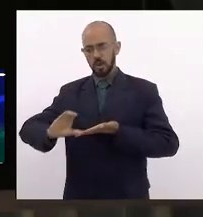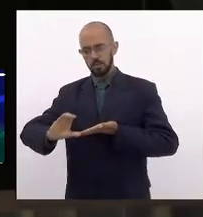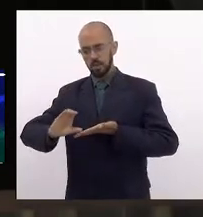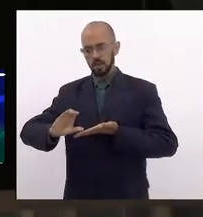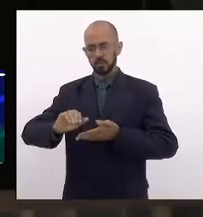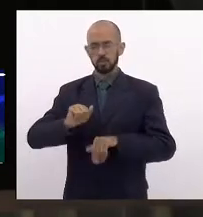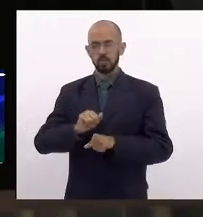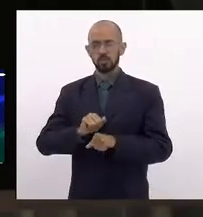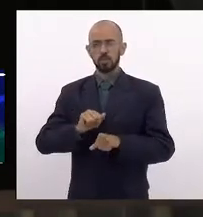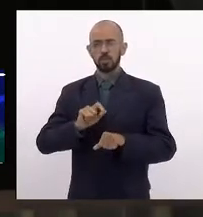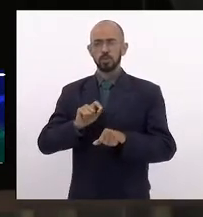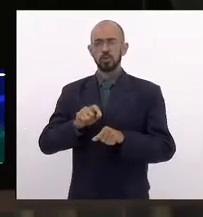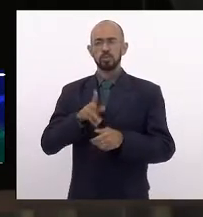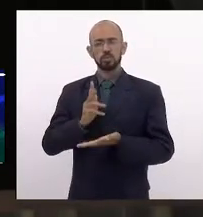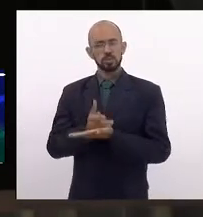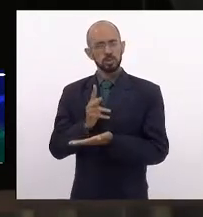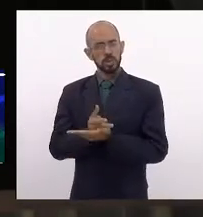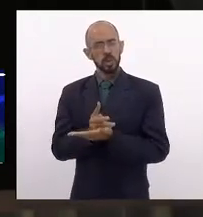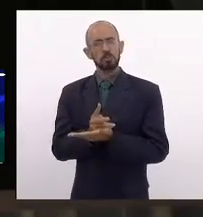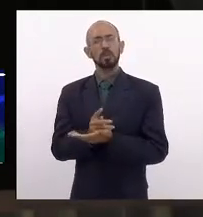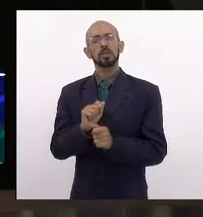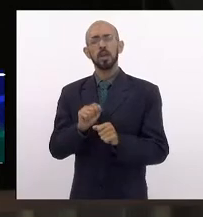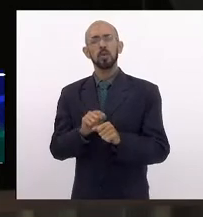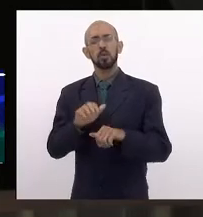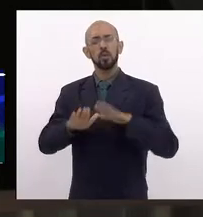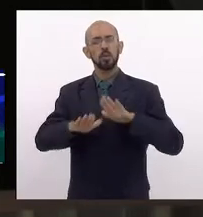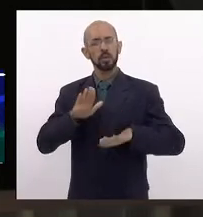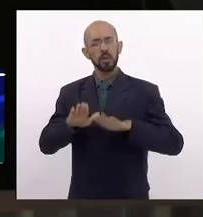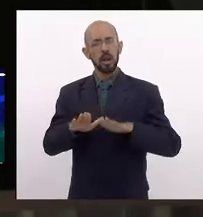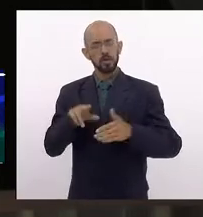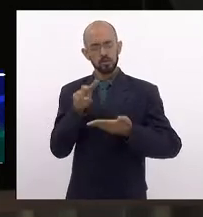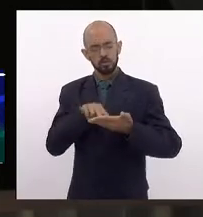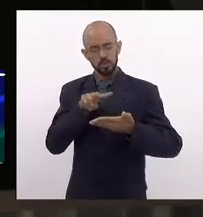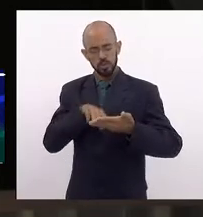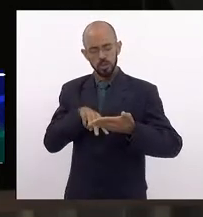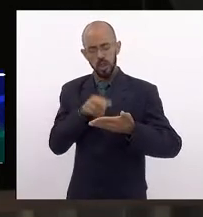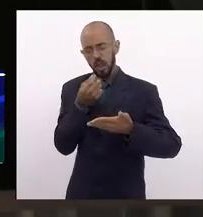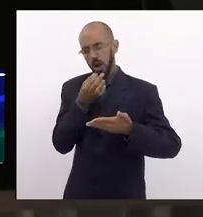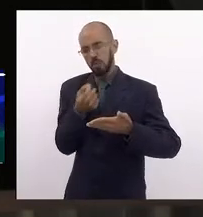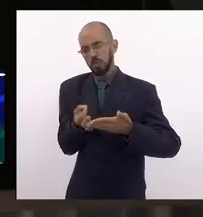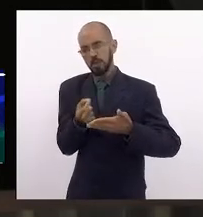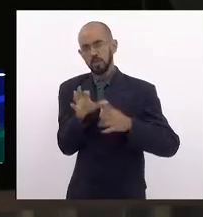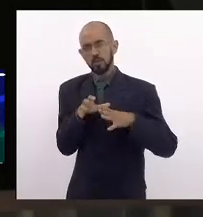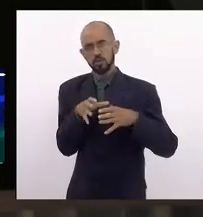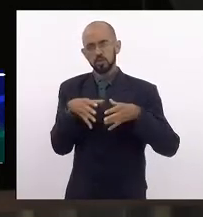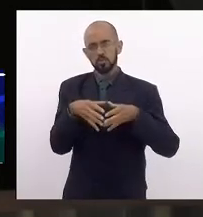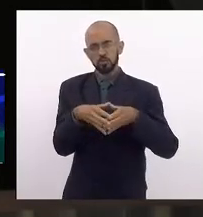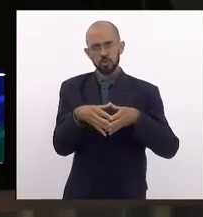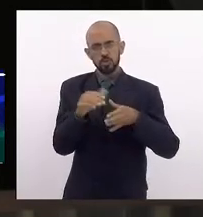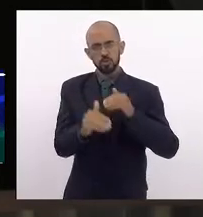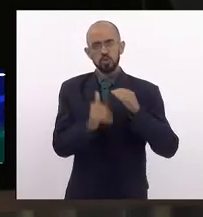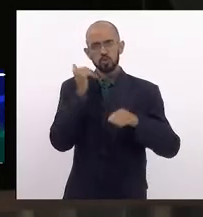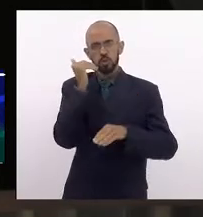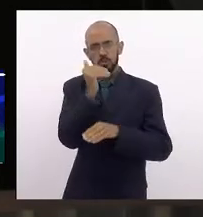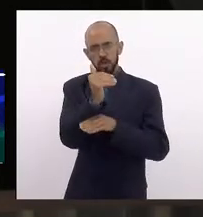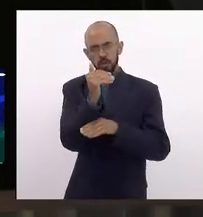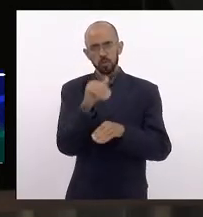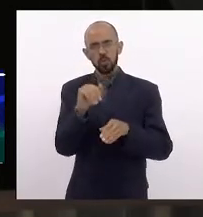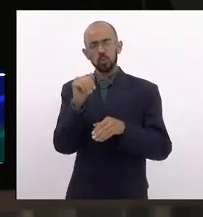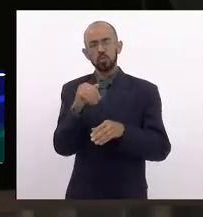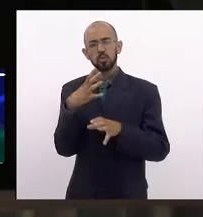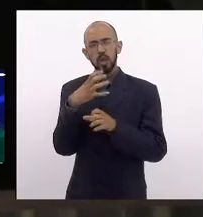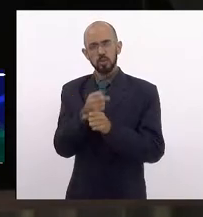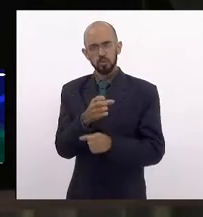sempre tem um cuidado de ler atentamente os pareceres das comissões e sobretudo no caso da prestação